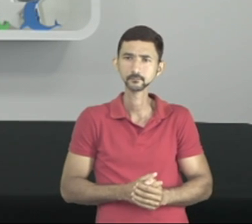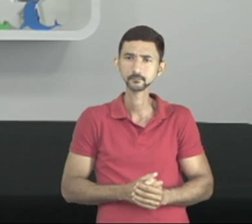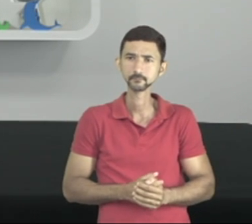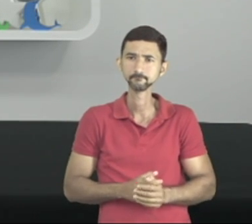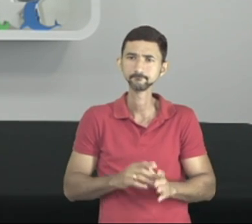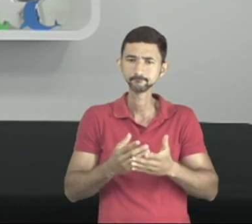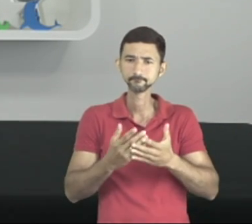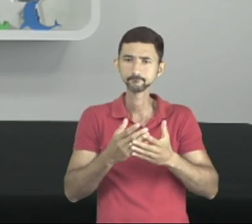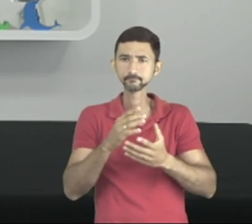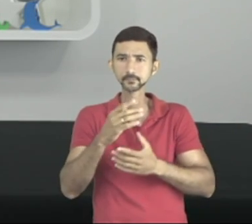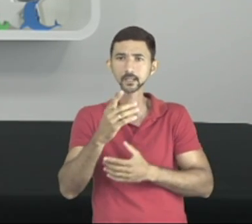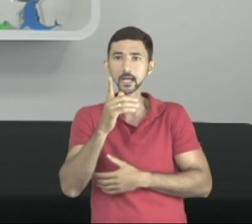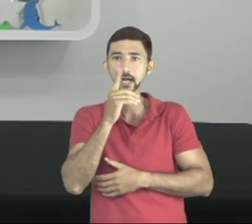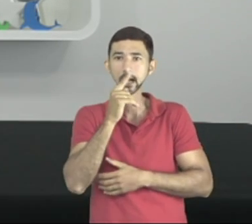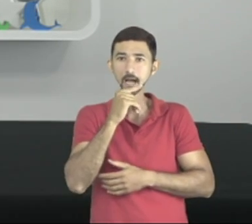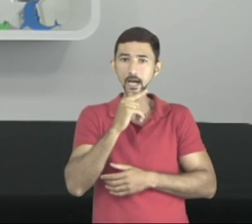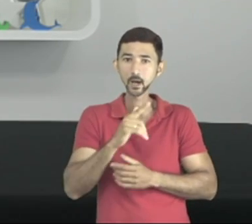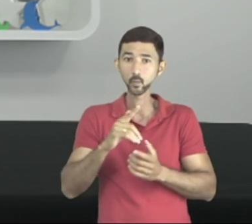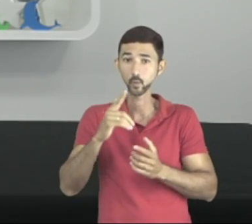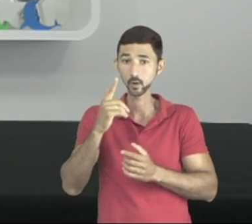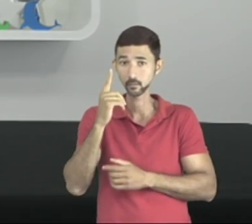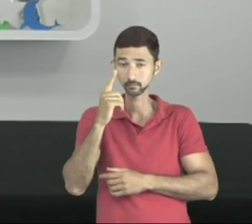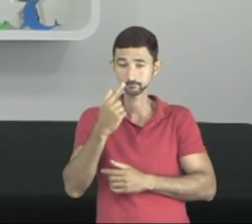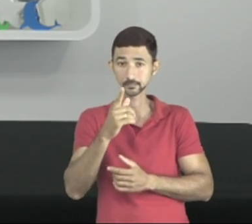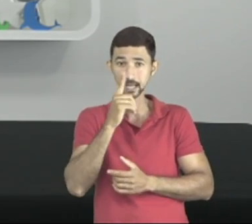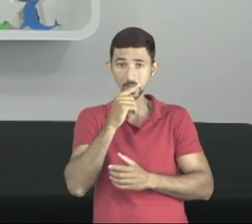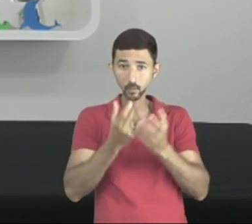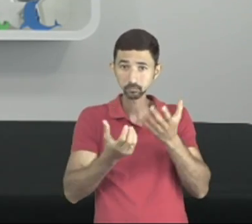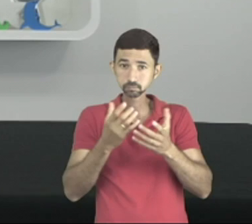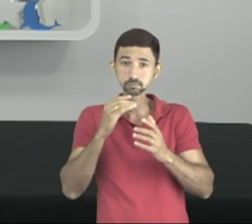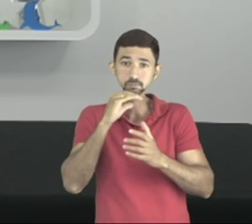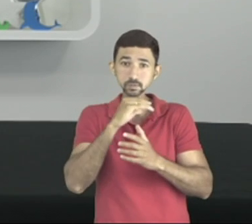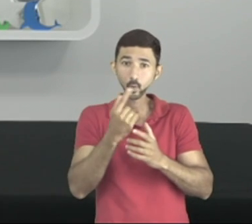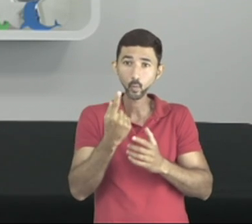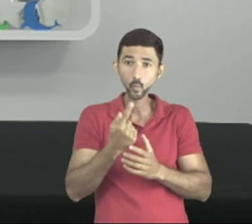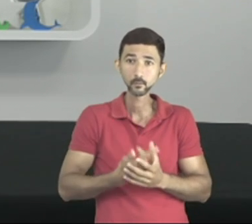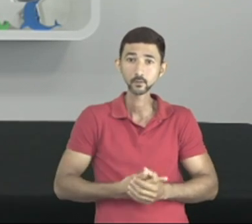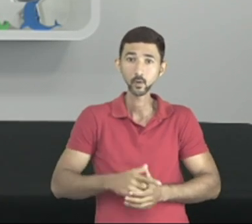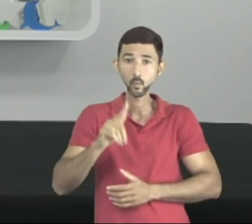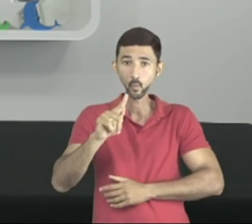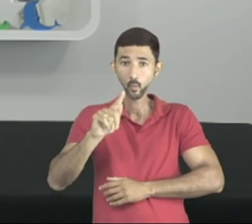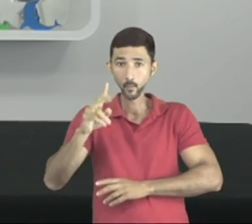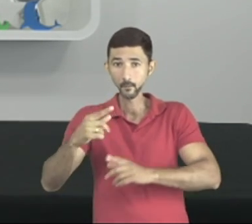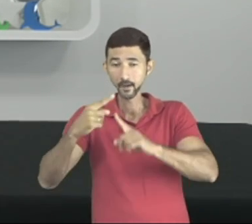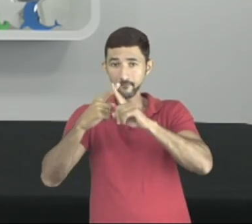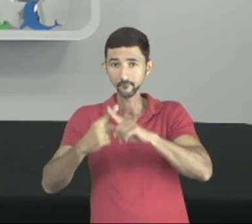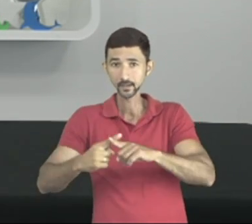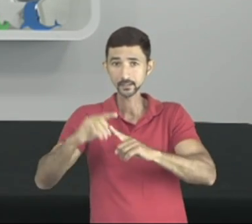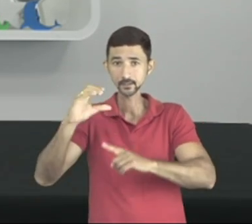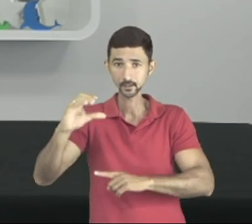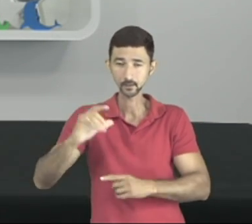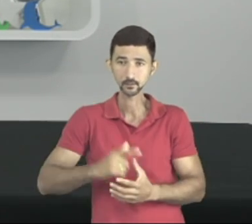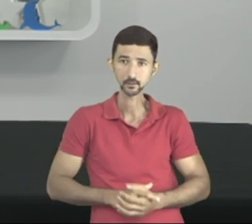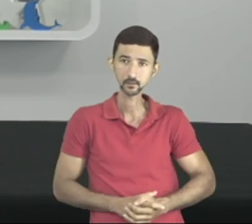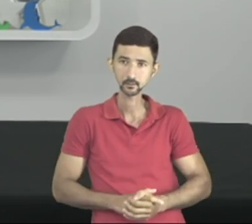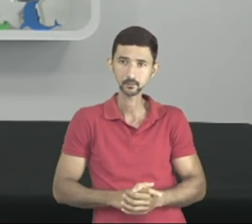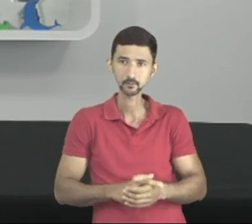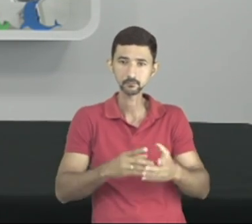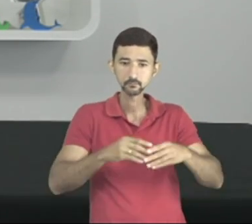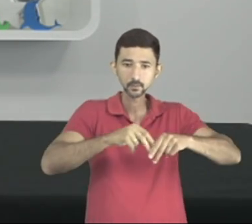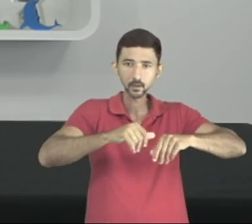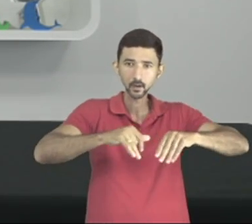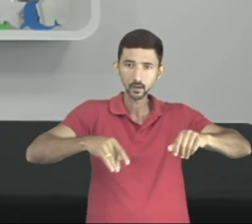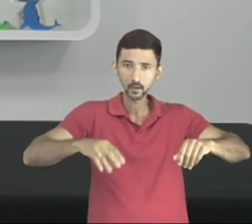Calor específico da água é 1 grama, 1 caloria por grama vezes grau Celsius. O calor específico da areia